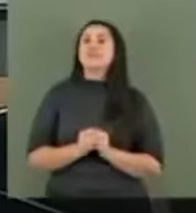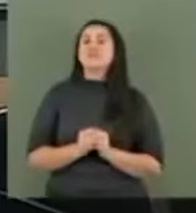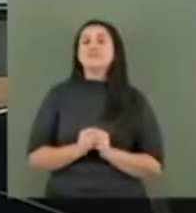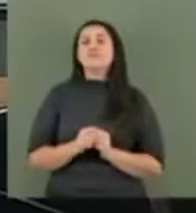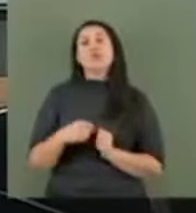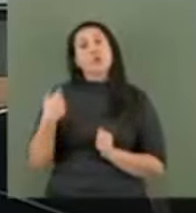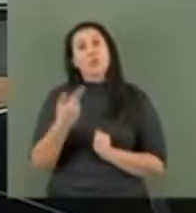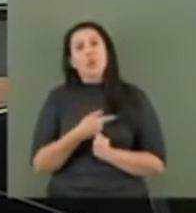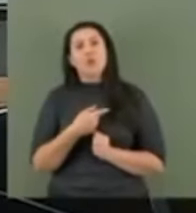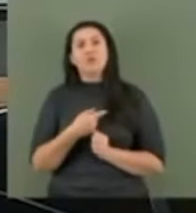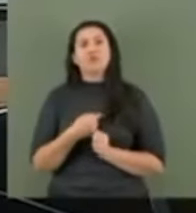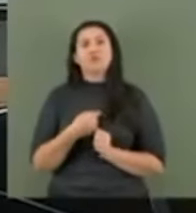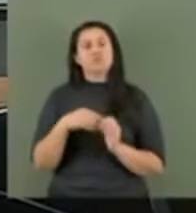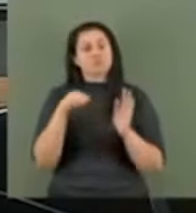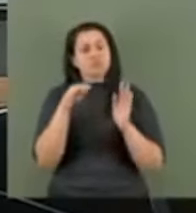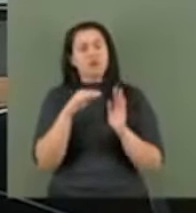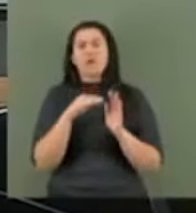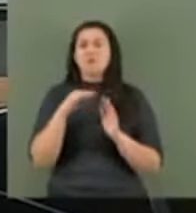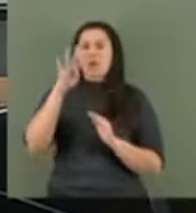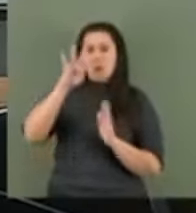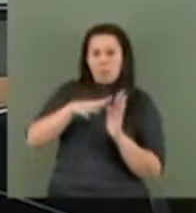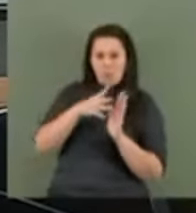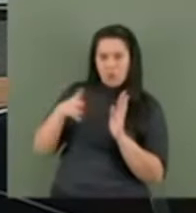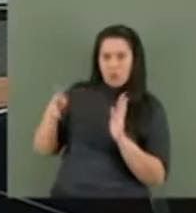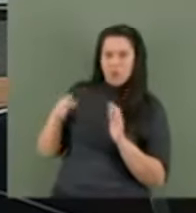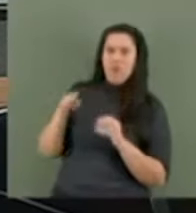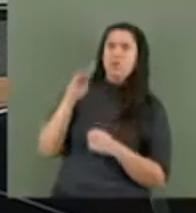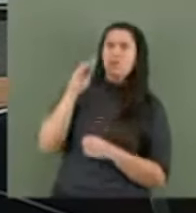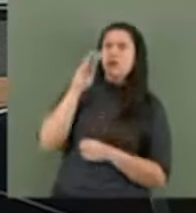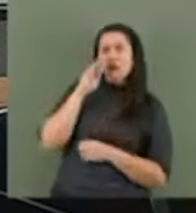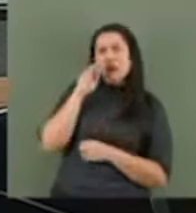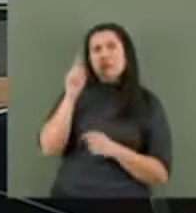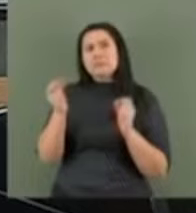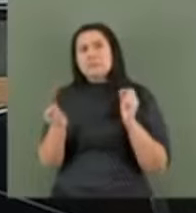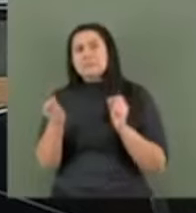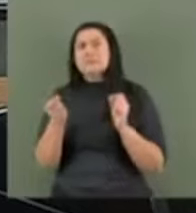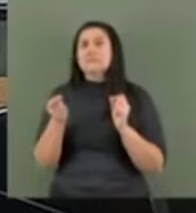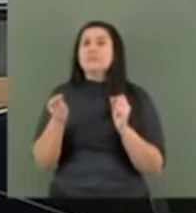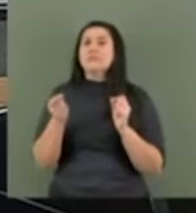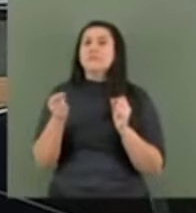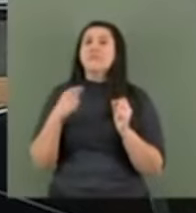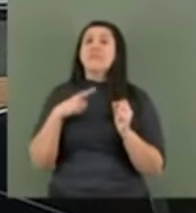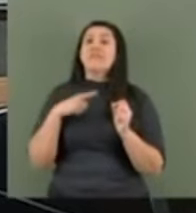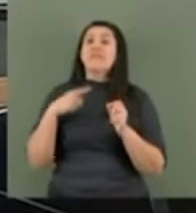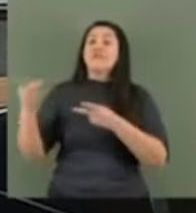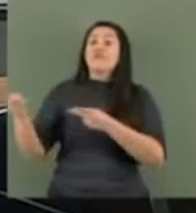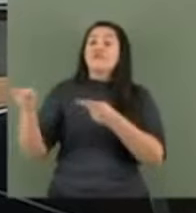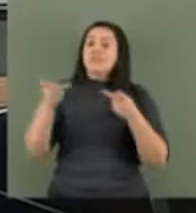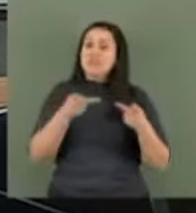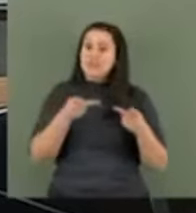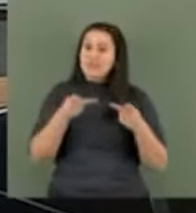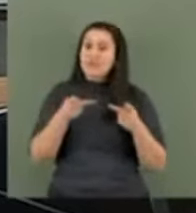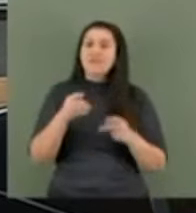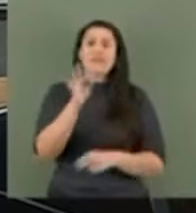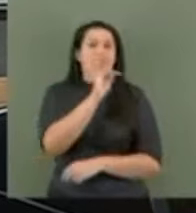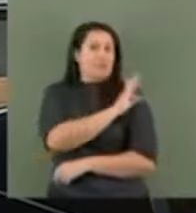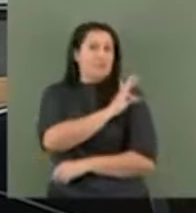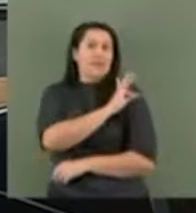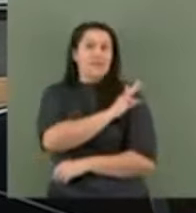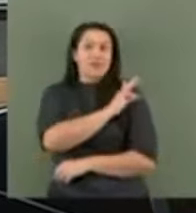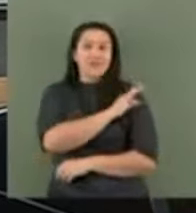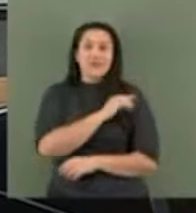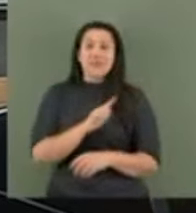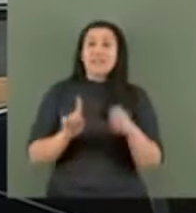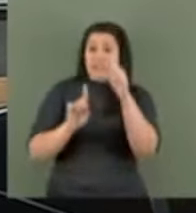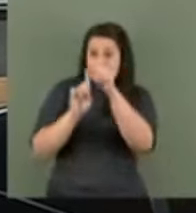nosso cronograma aqui prevê ainda uma visita, aliás, algumas visitas técnicas continuarão. Nós faremos ainda esse mês